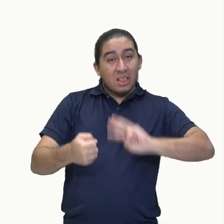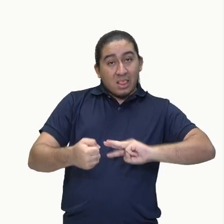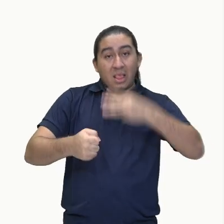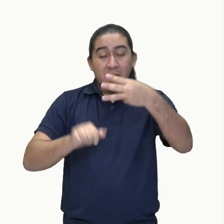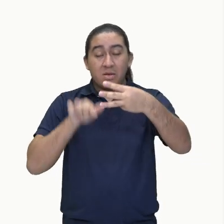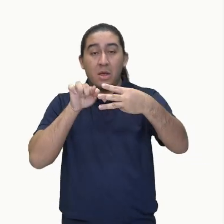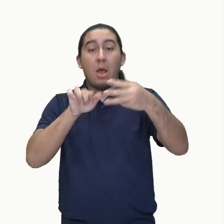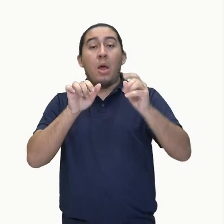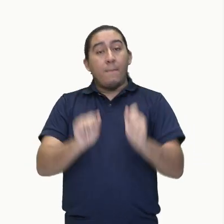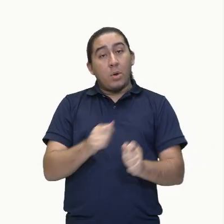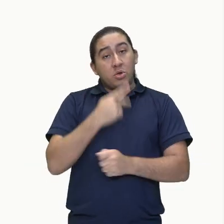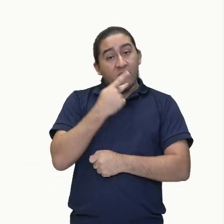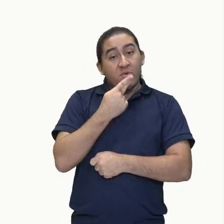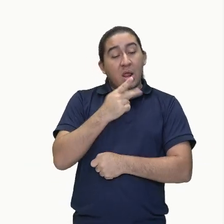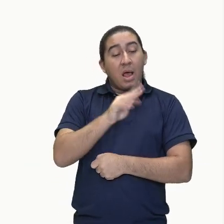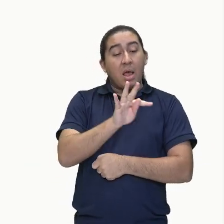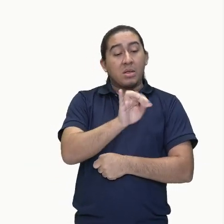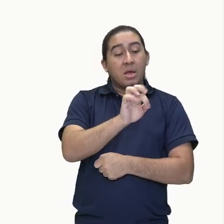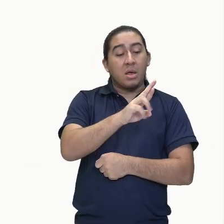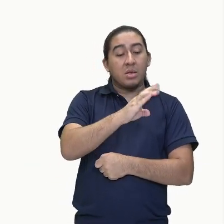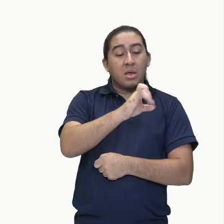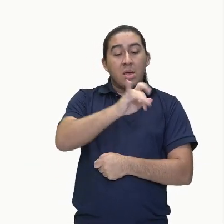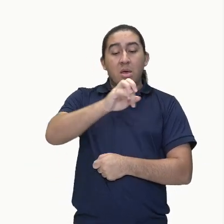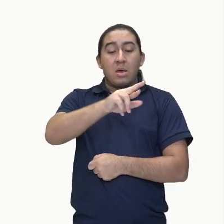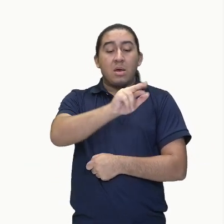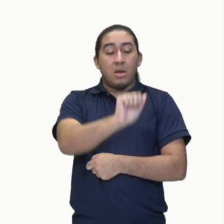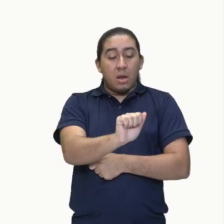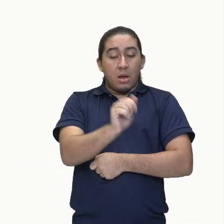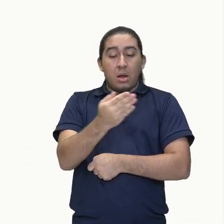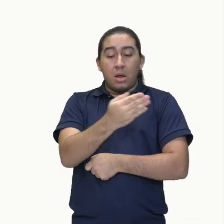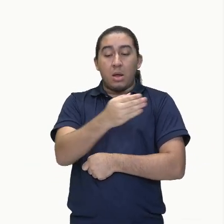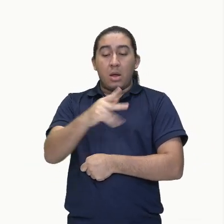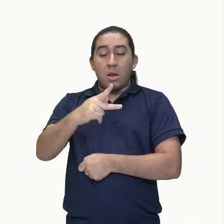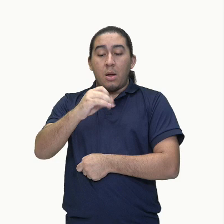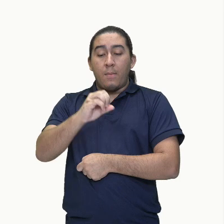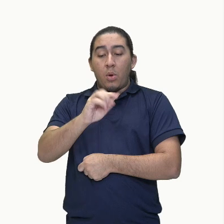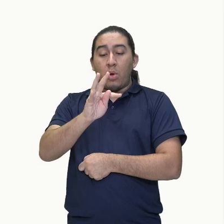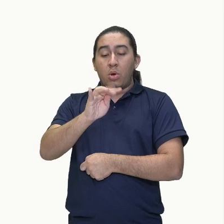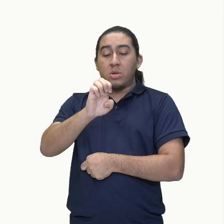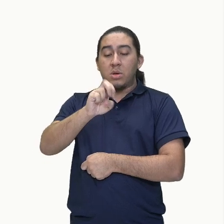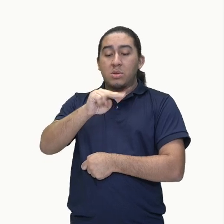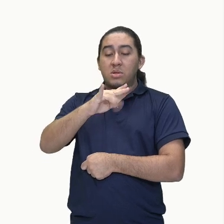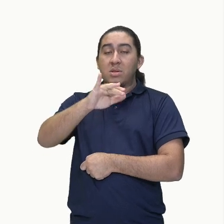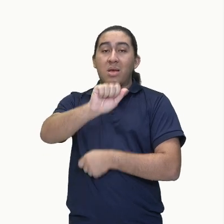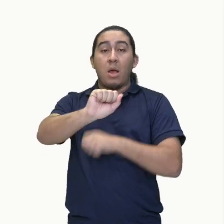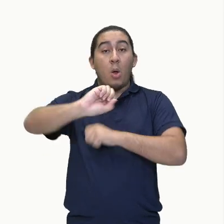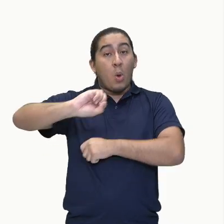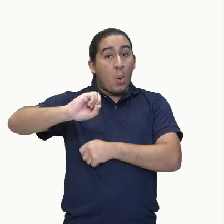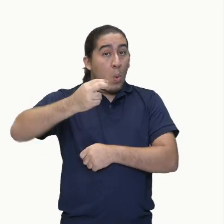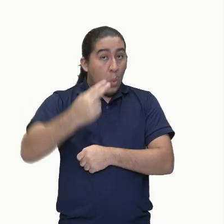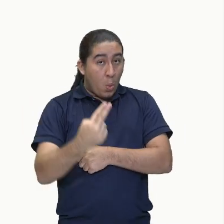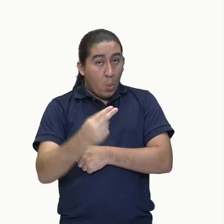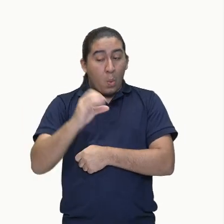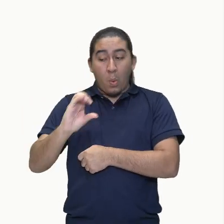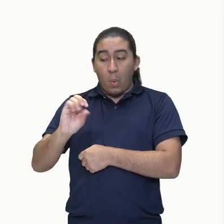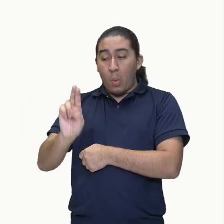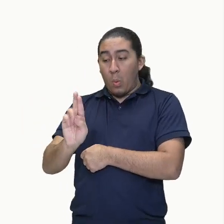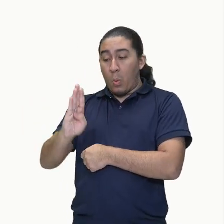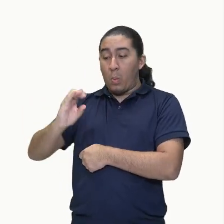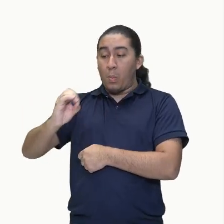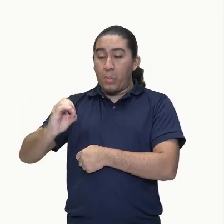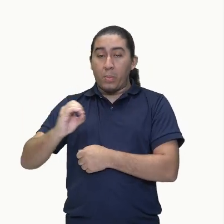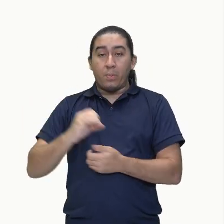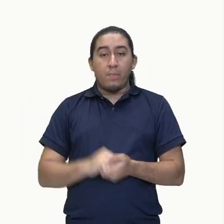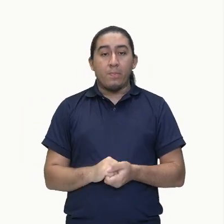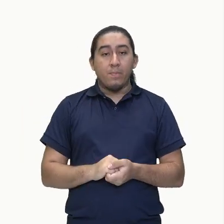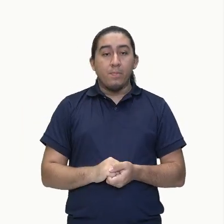potência, ou comumente é chamado de cubo. Já quando o número é elevado